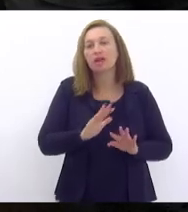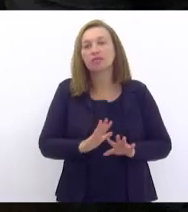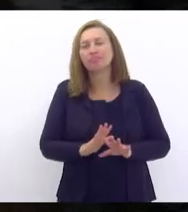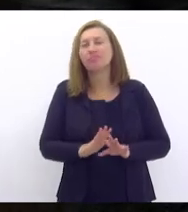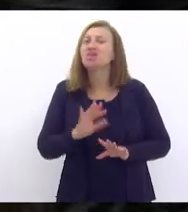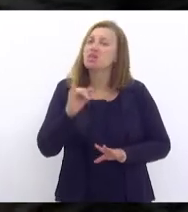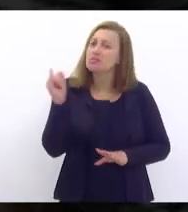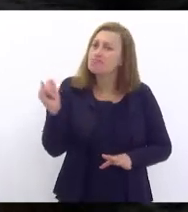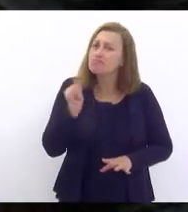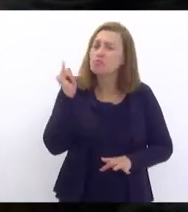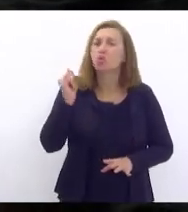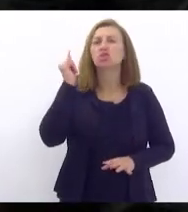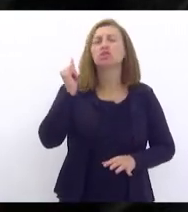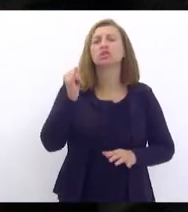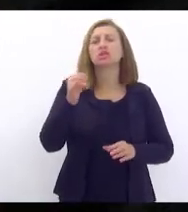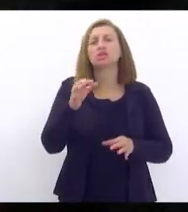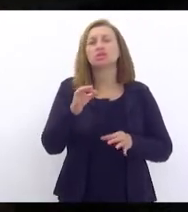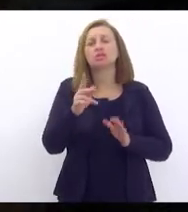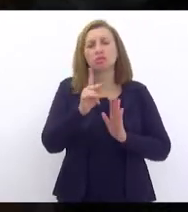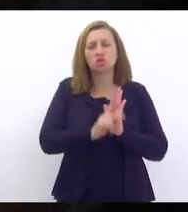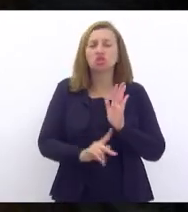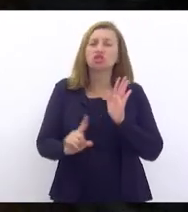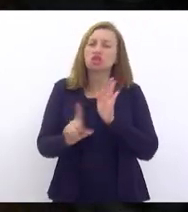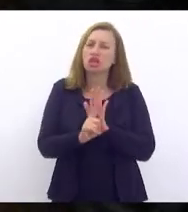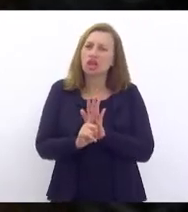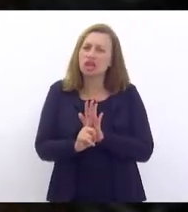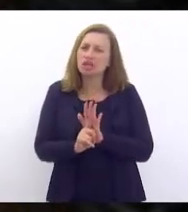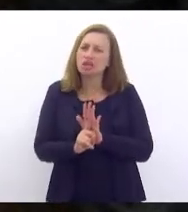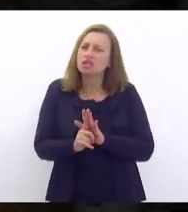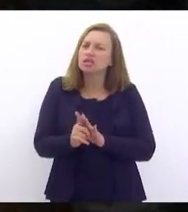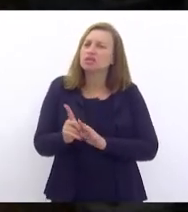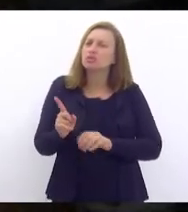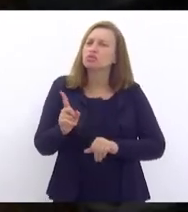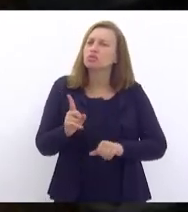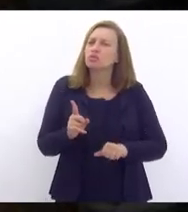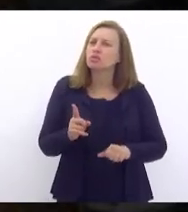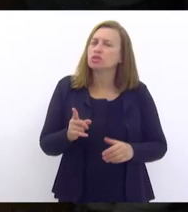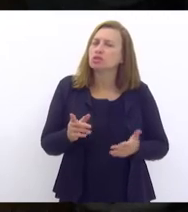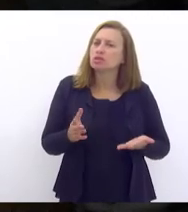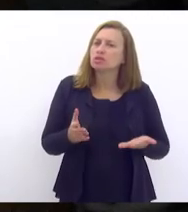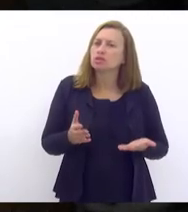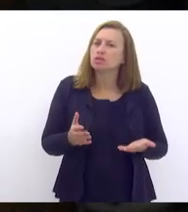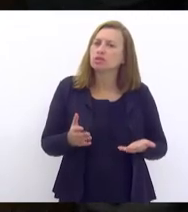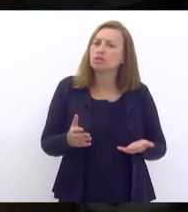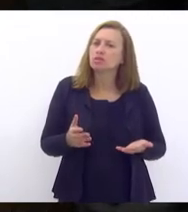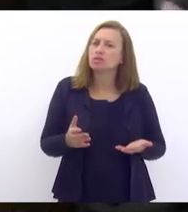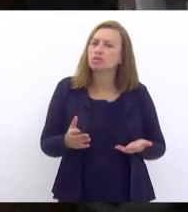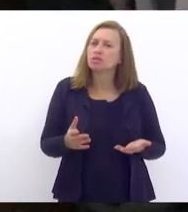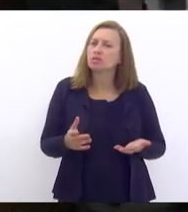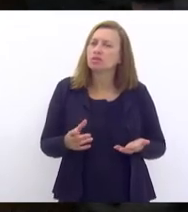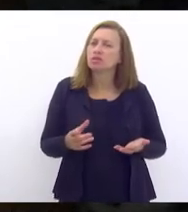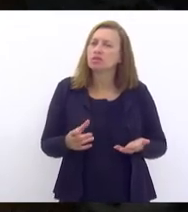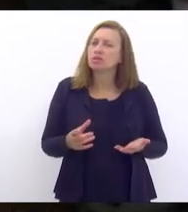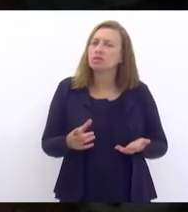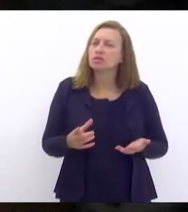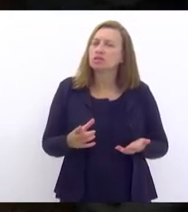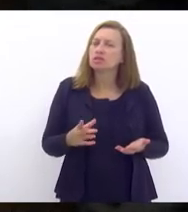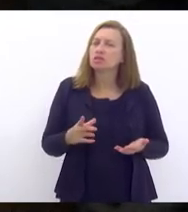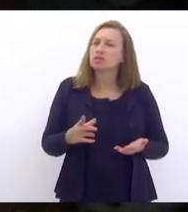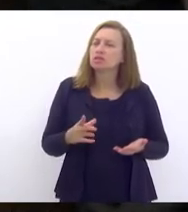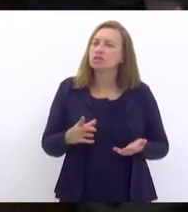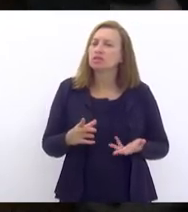É muito importante esse projeto de lei, sobretudo no momento onde a gente tem uma perspectiva